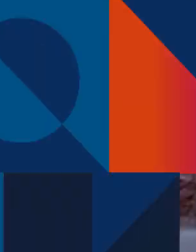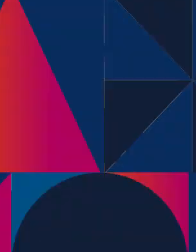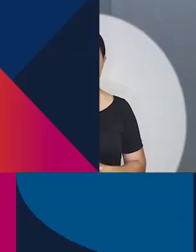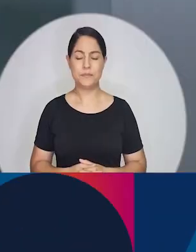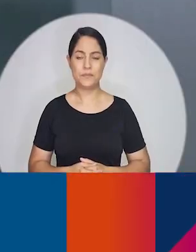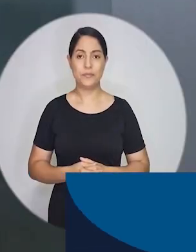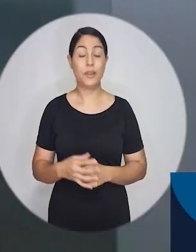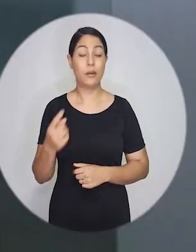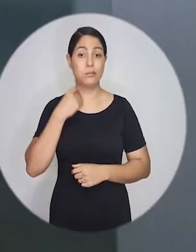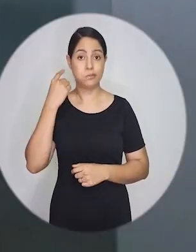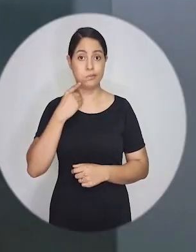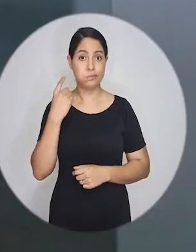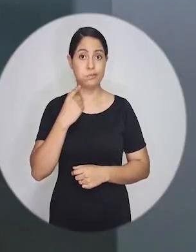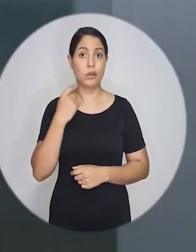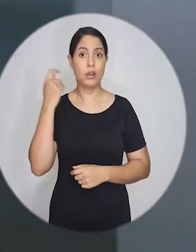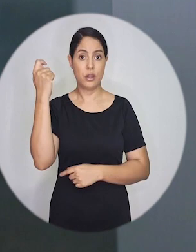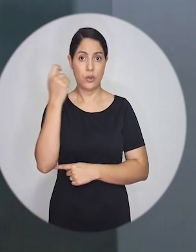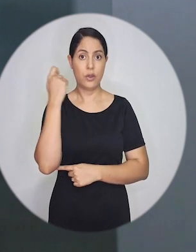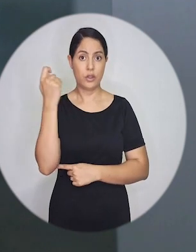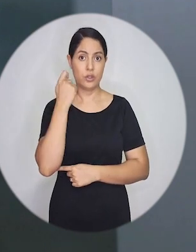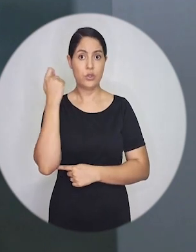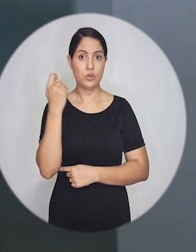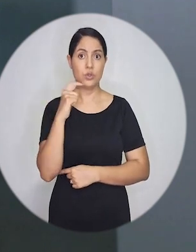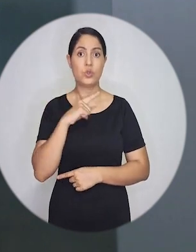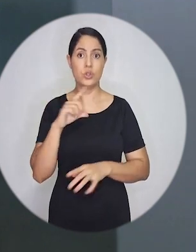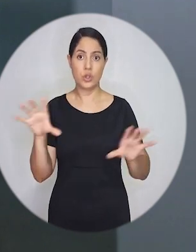detida. A advocacia do Rio Grande do